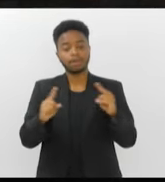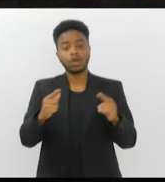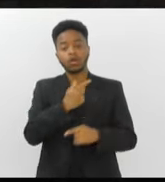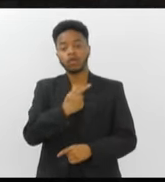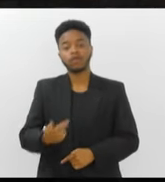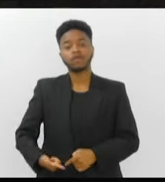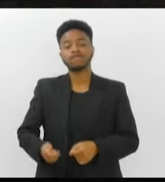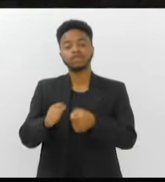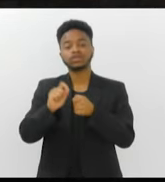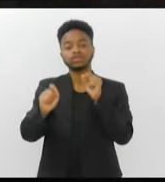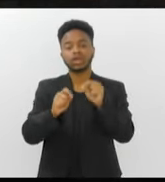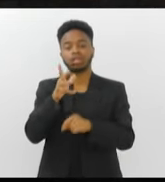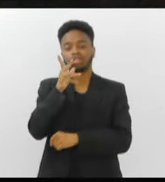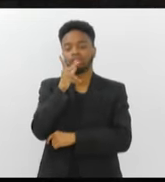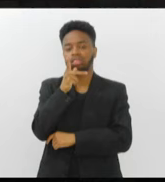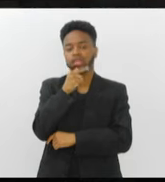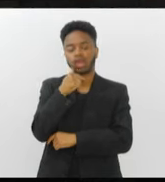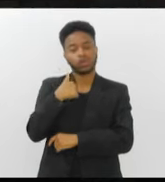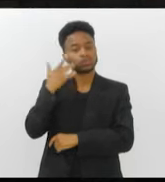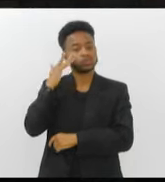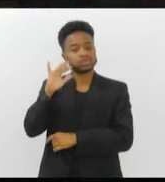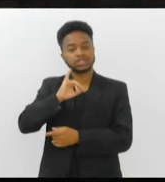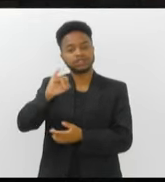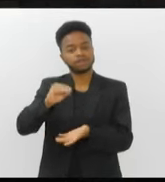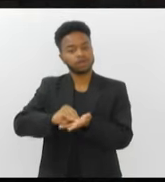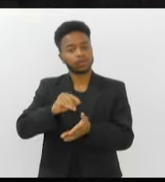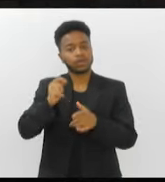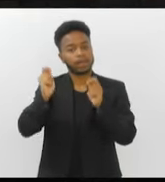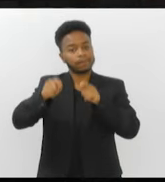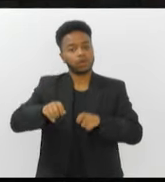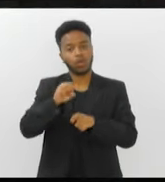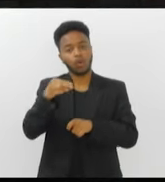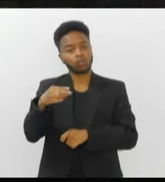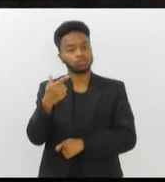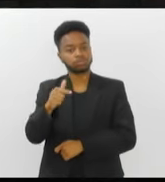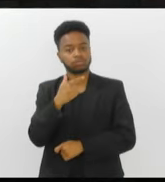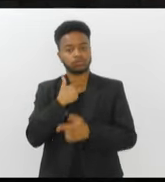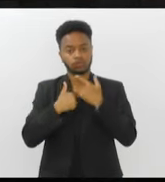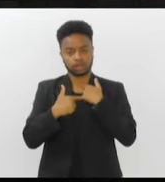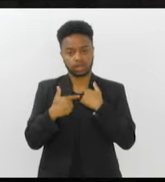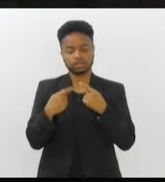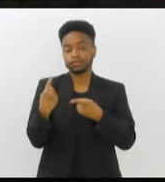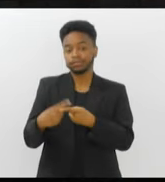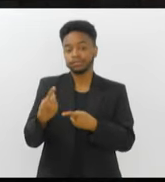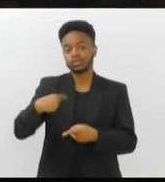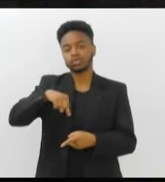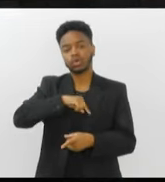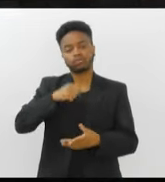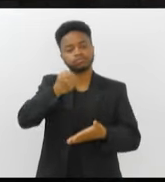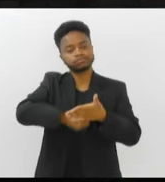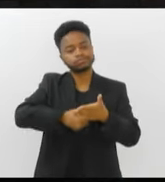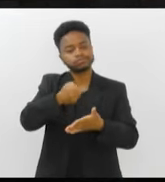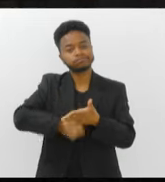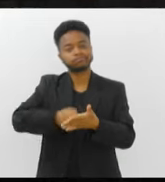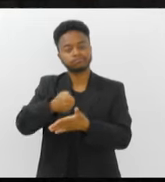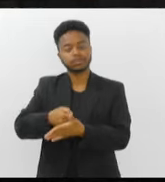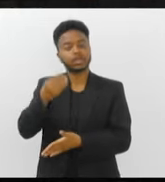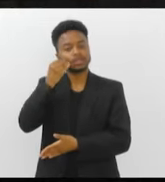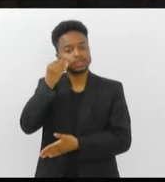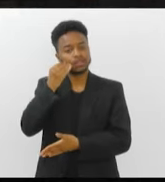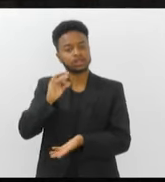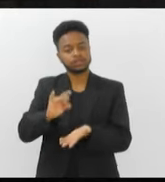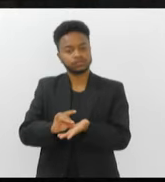isso morosamente, eu não sei se é incompetência ou se é má vontade. A gente lutou muito para que saísse do